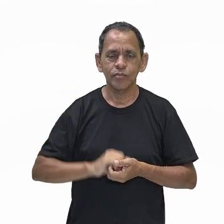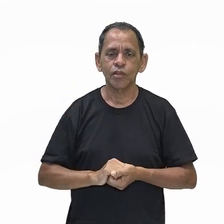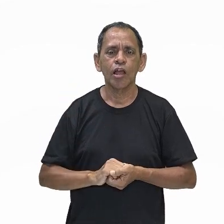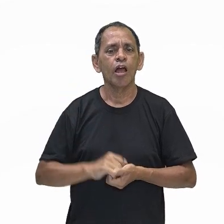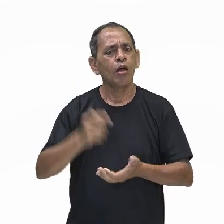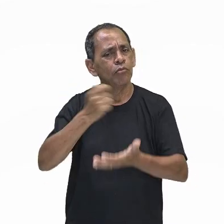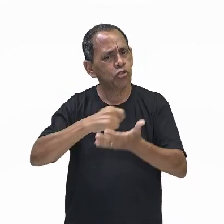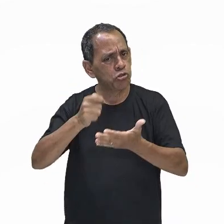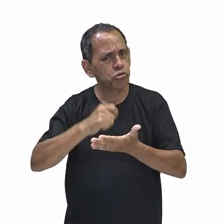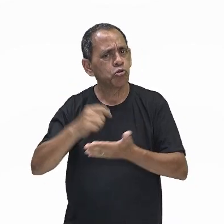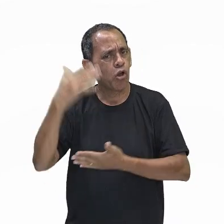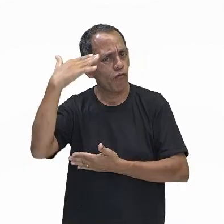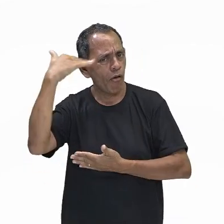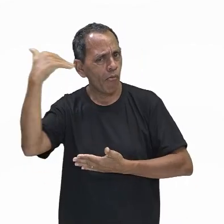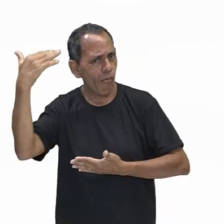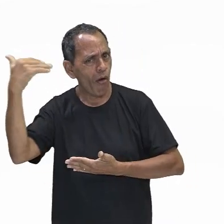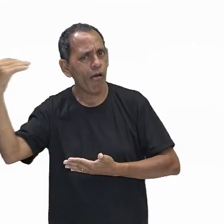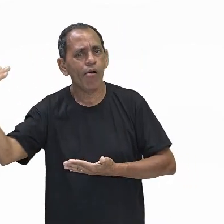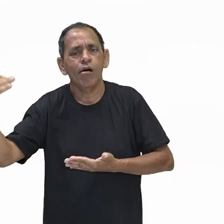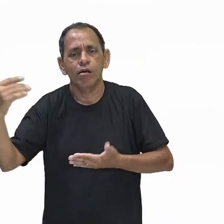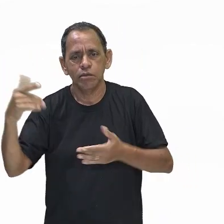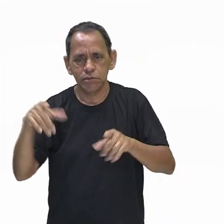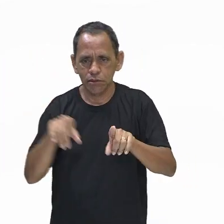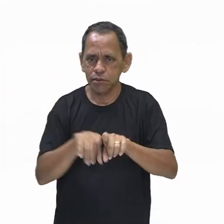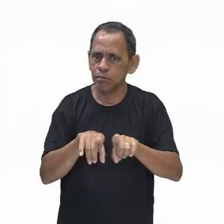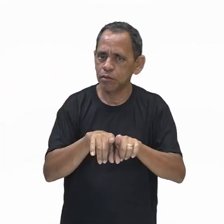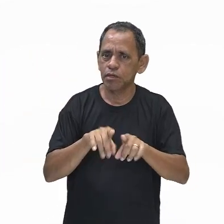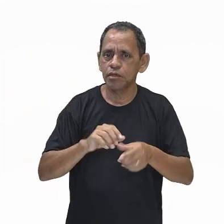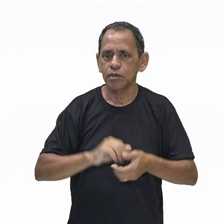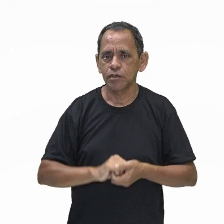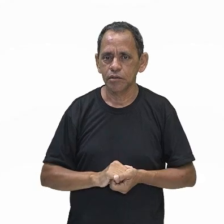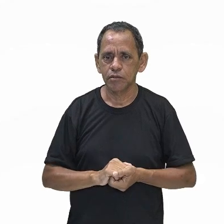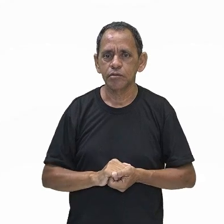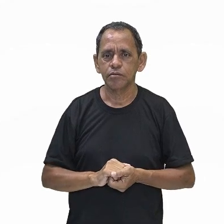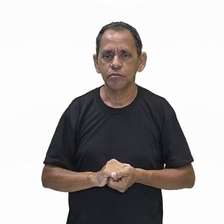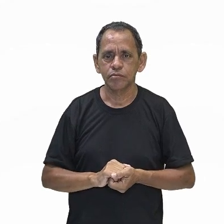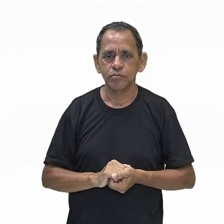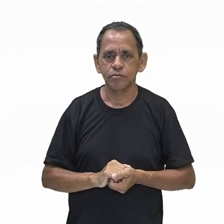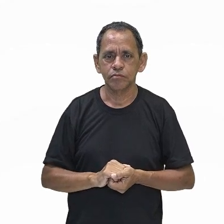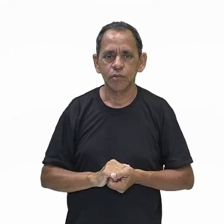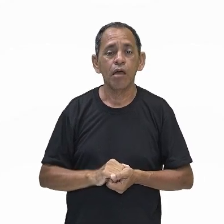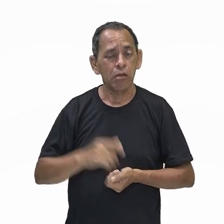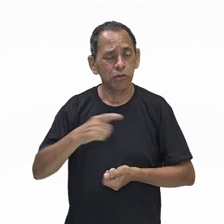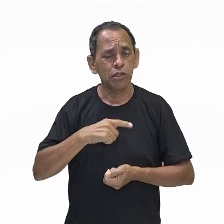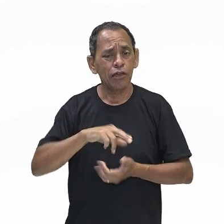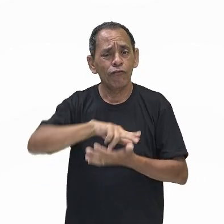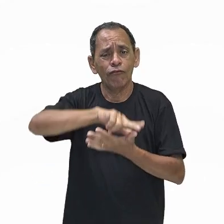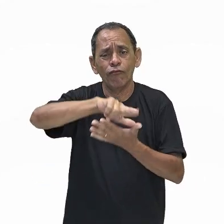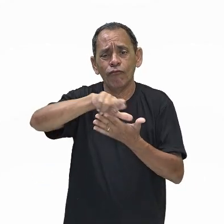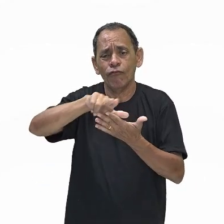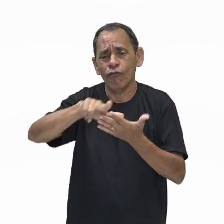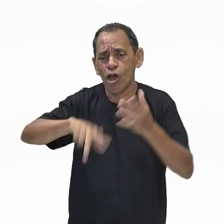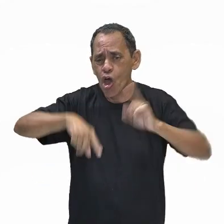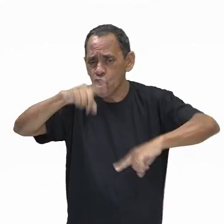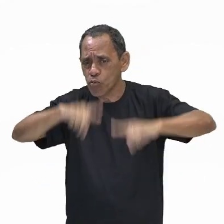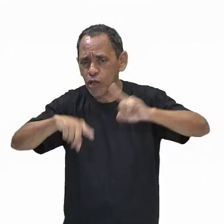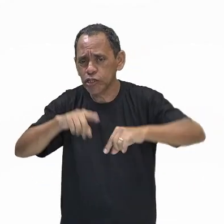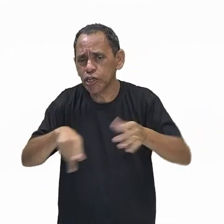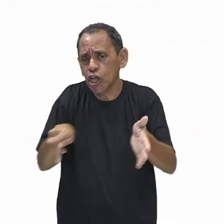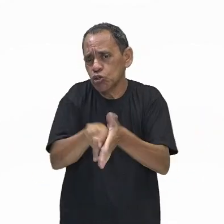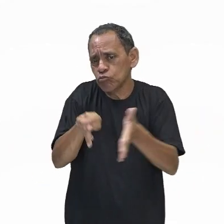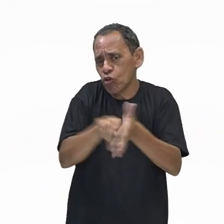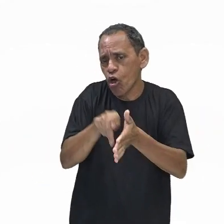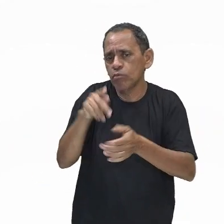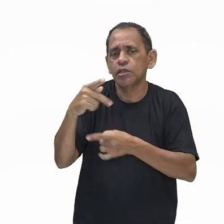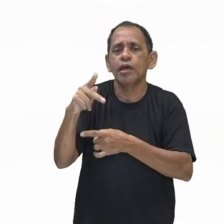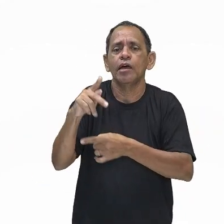Muito reconhecida, traz bastante obras que reflete muito da sua intimidade, né?